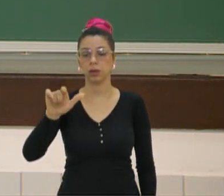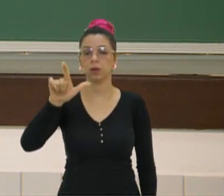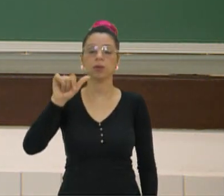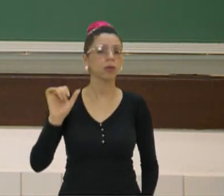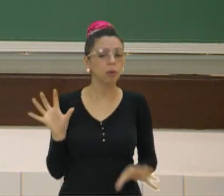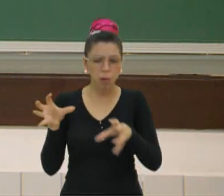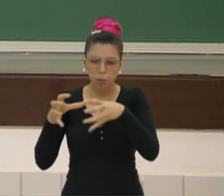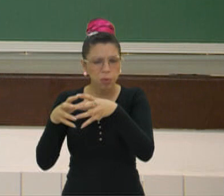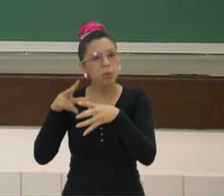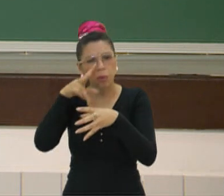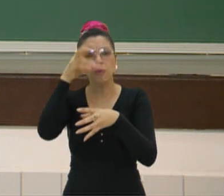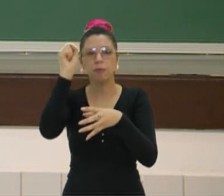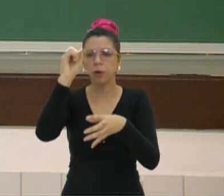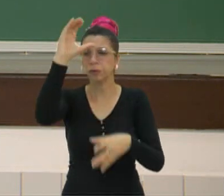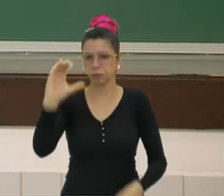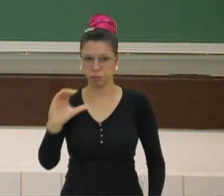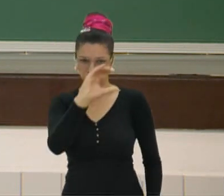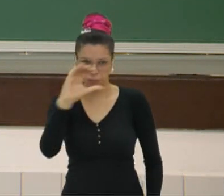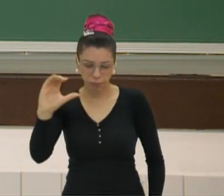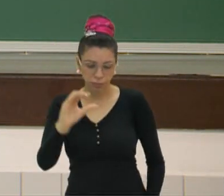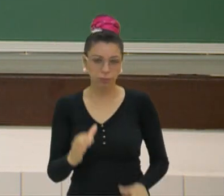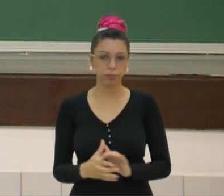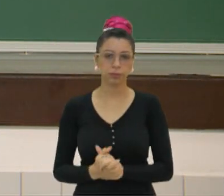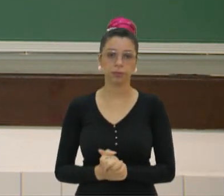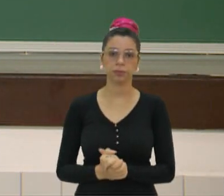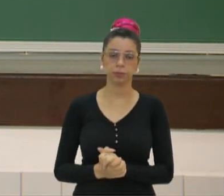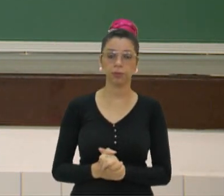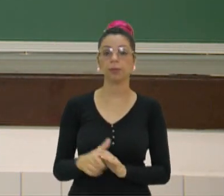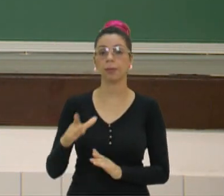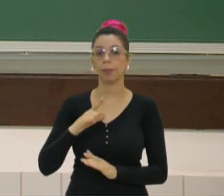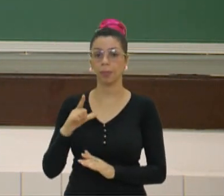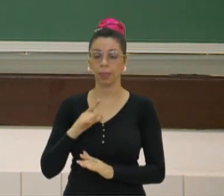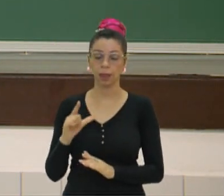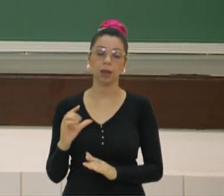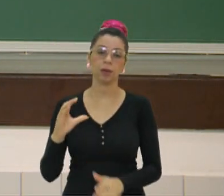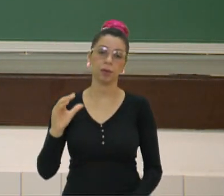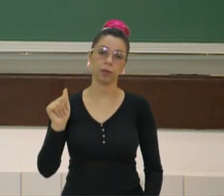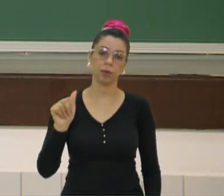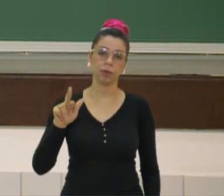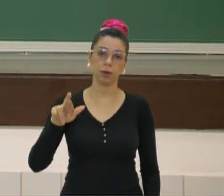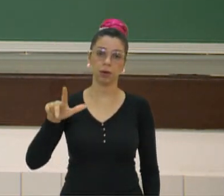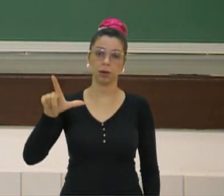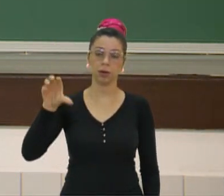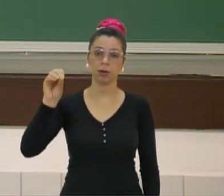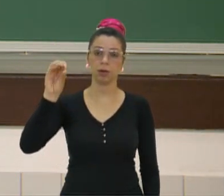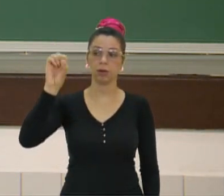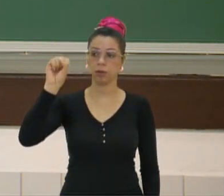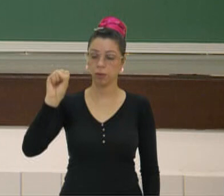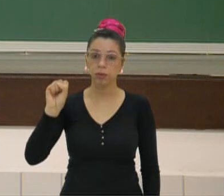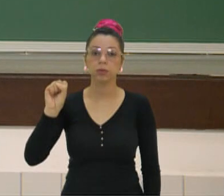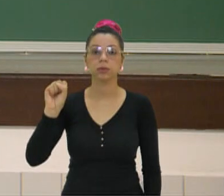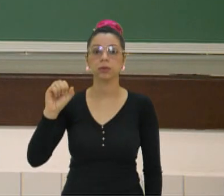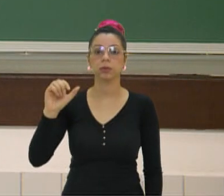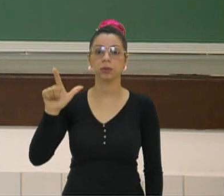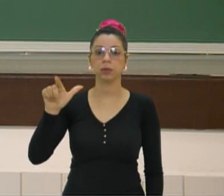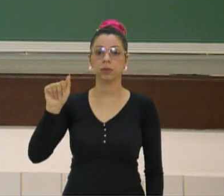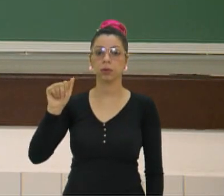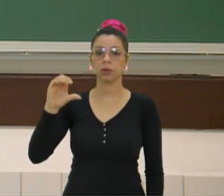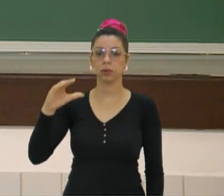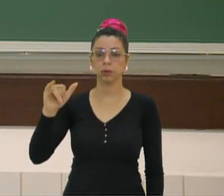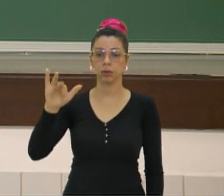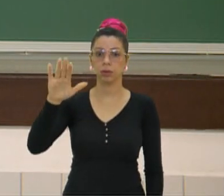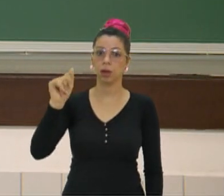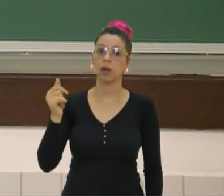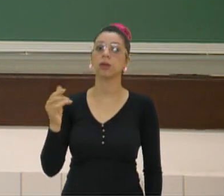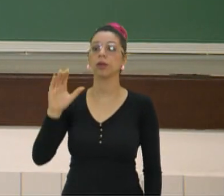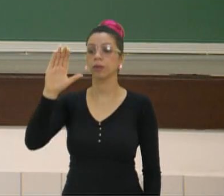grupo bastante forte de católicos. Então, veja, você tem aí o Carlos Lacerda, que até por ser convertido, né, tem esse